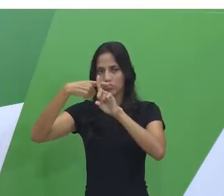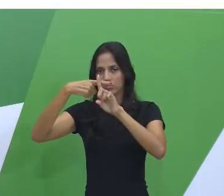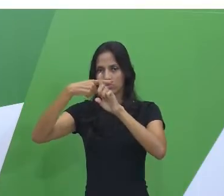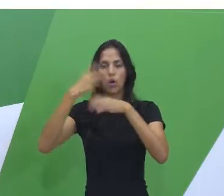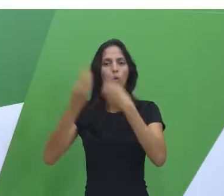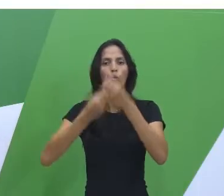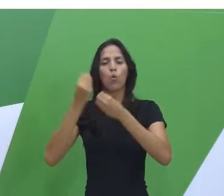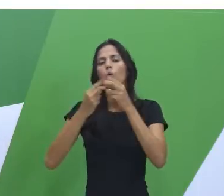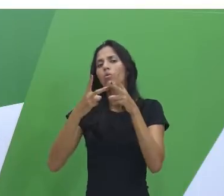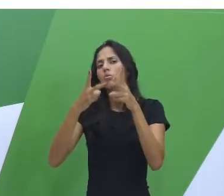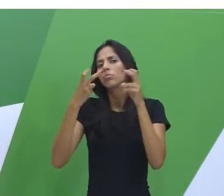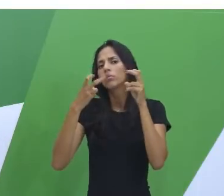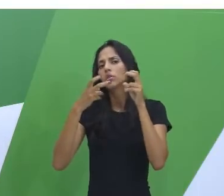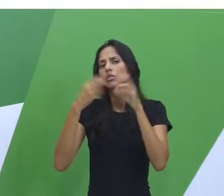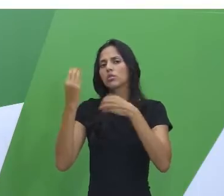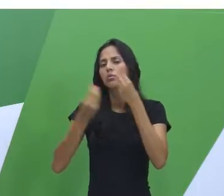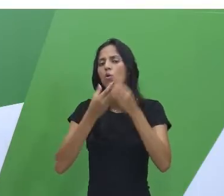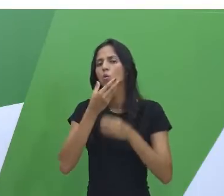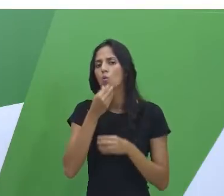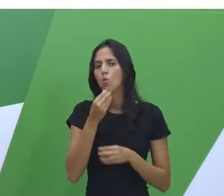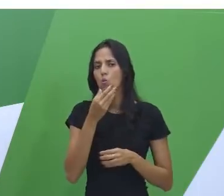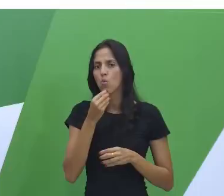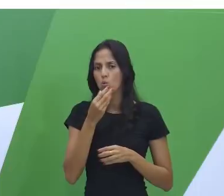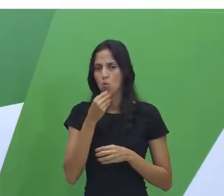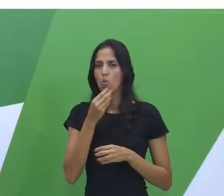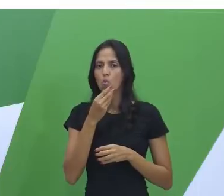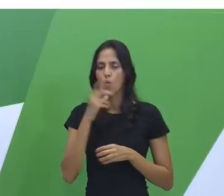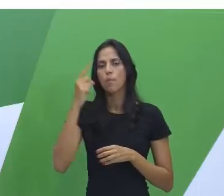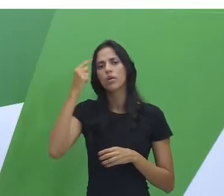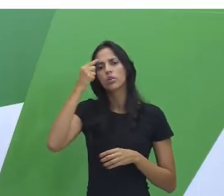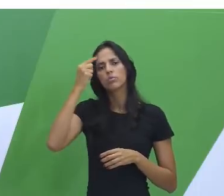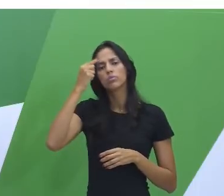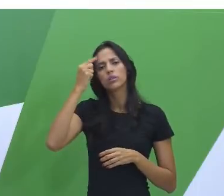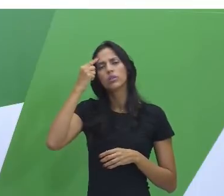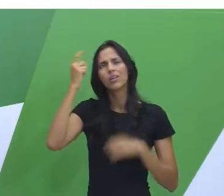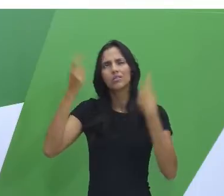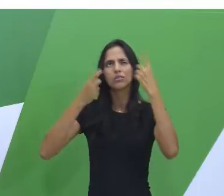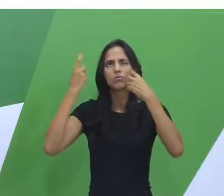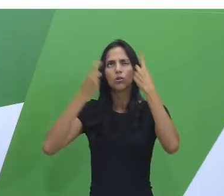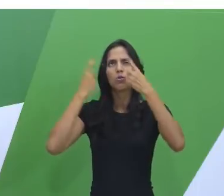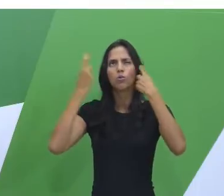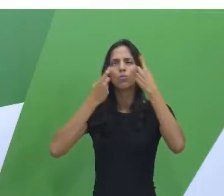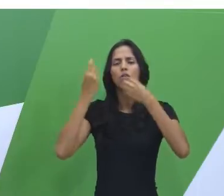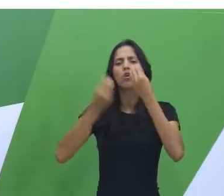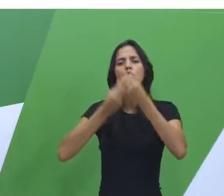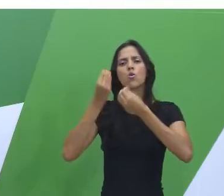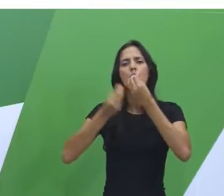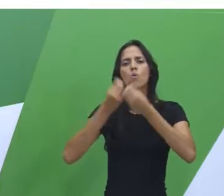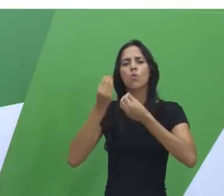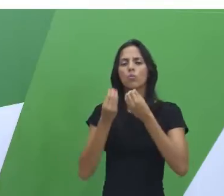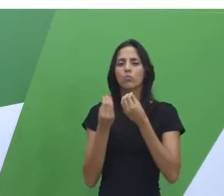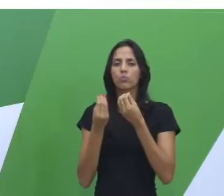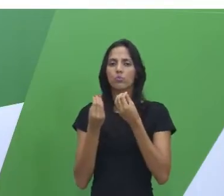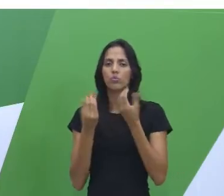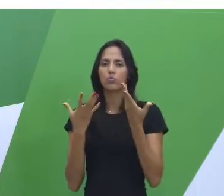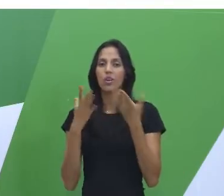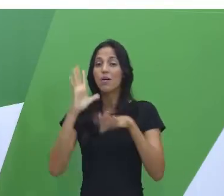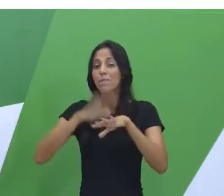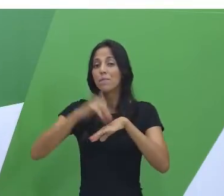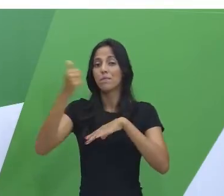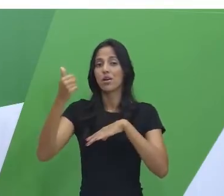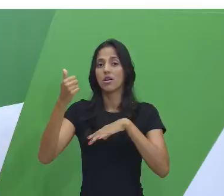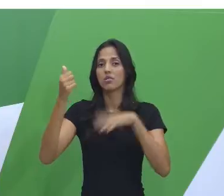1. Observe que o homem sempre se preocupou em estabelecer a